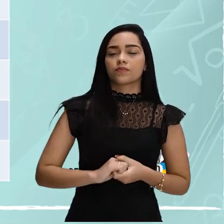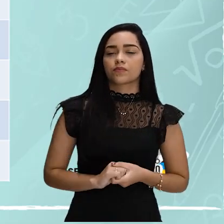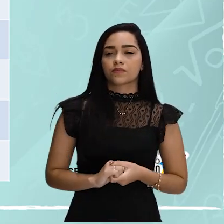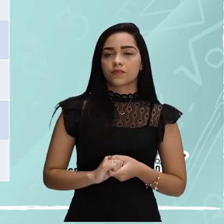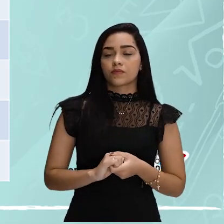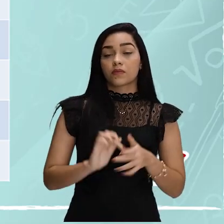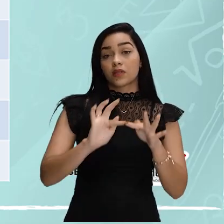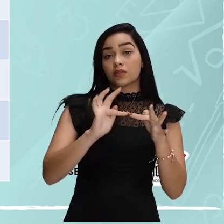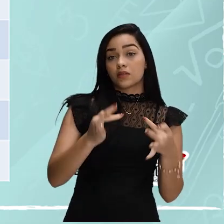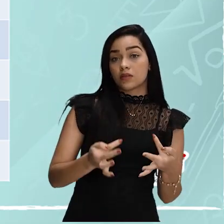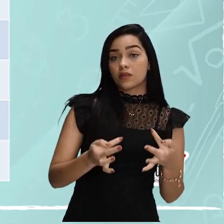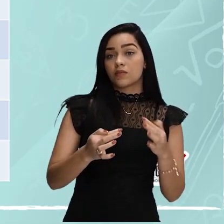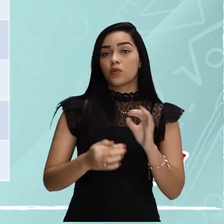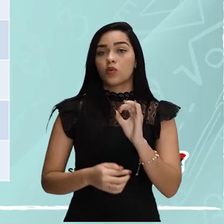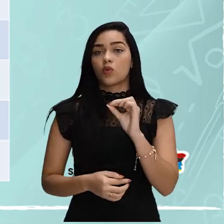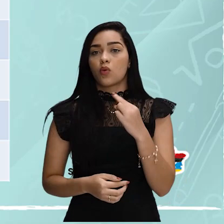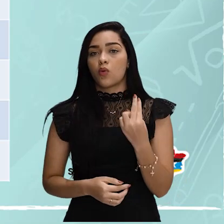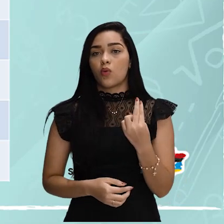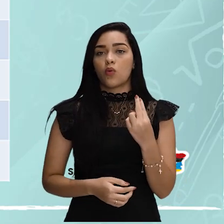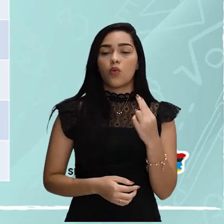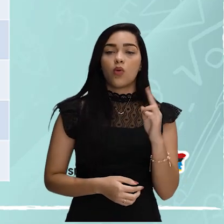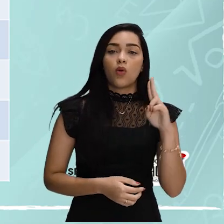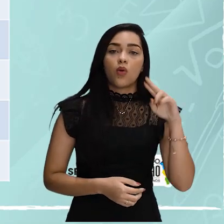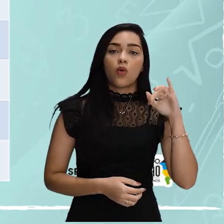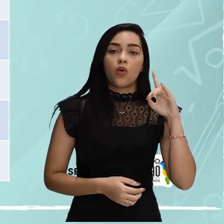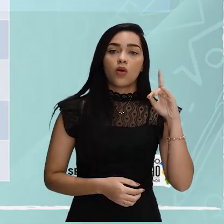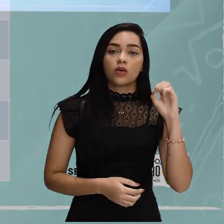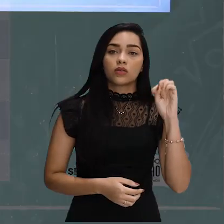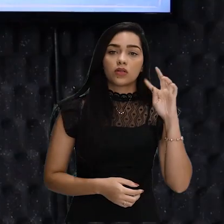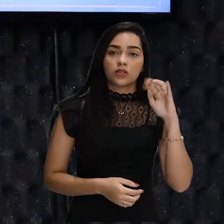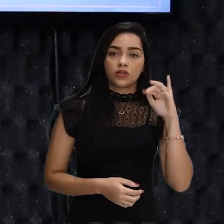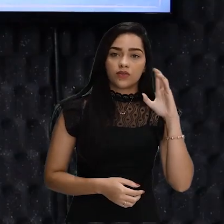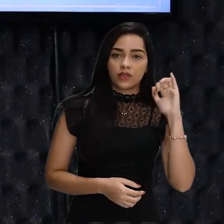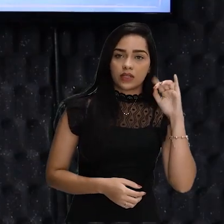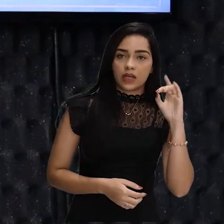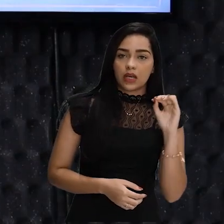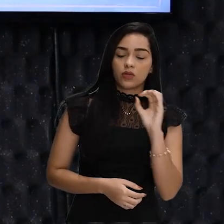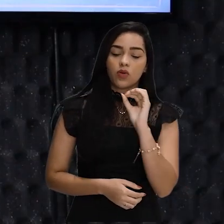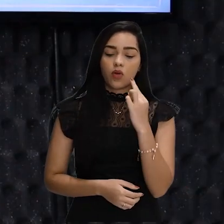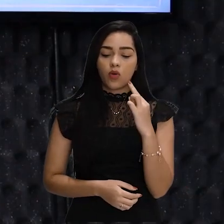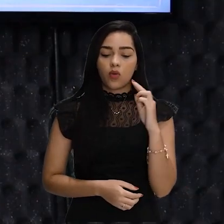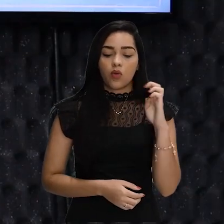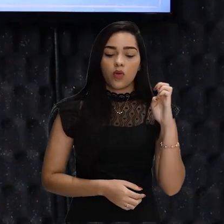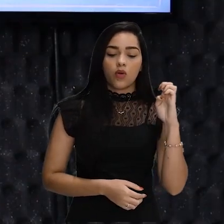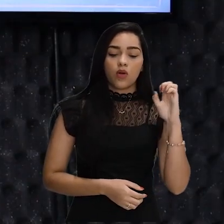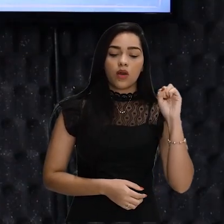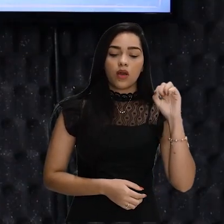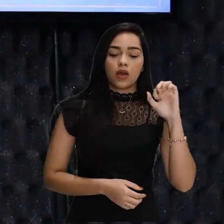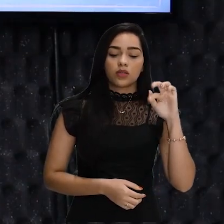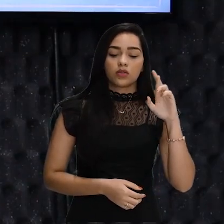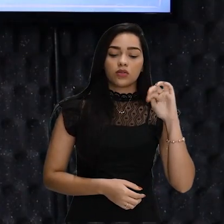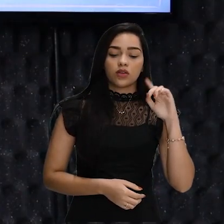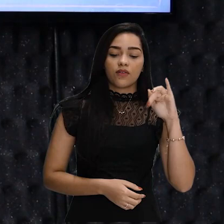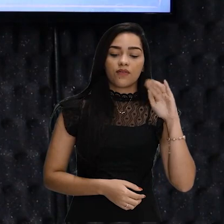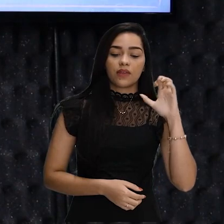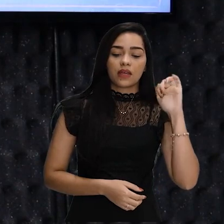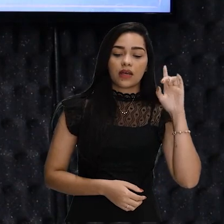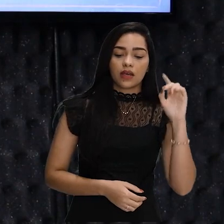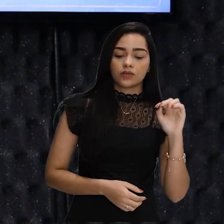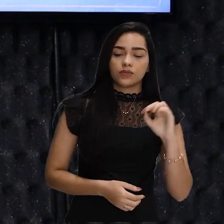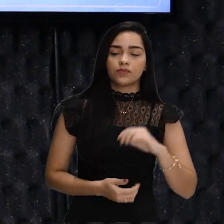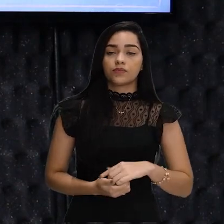simples ou uniestratificado, ou ele pode ser estratificado. Agora, vamos para o segundo critério,